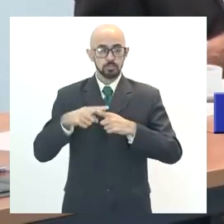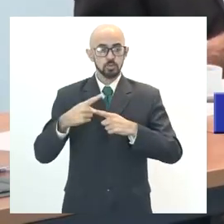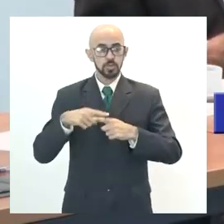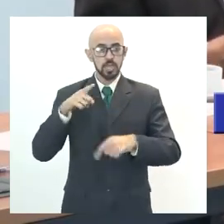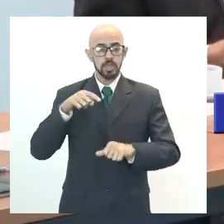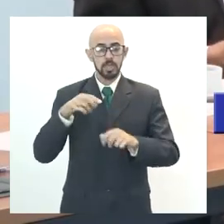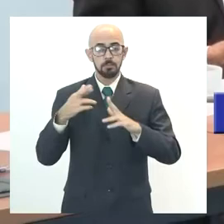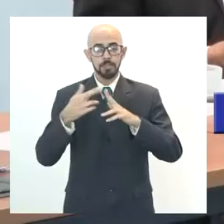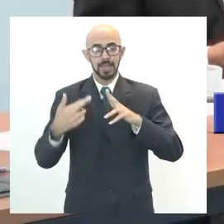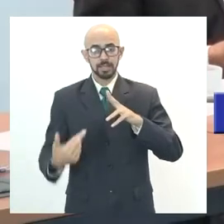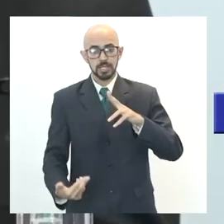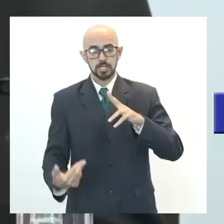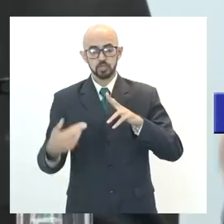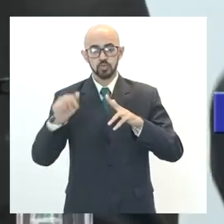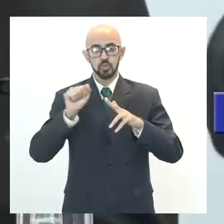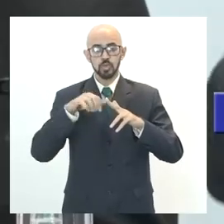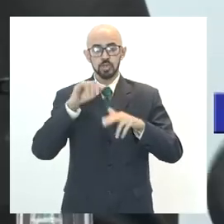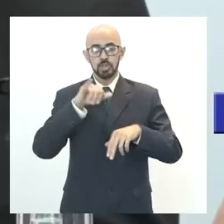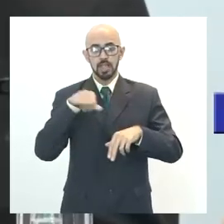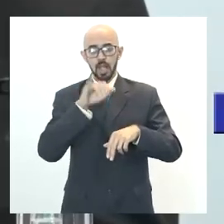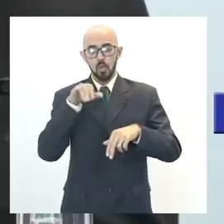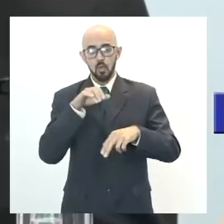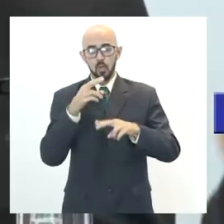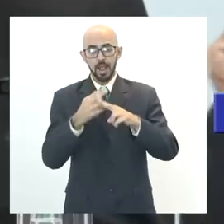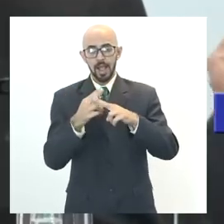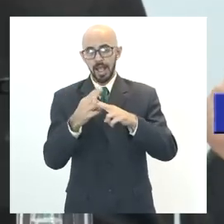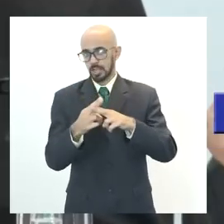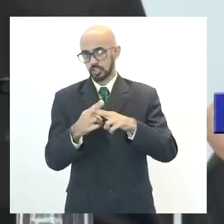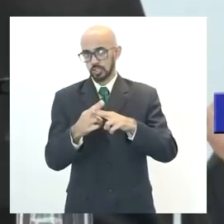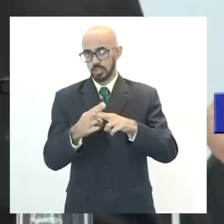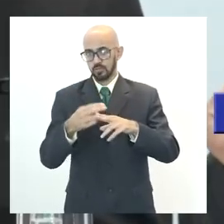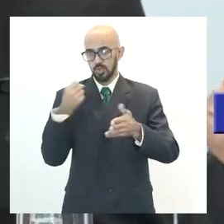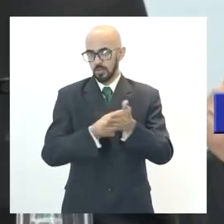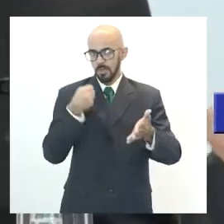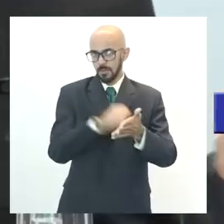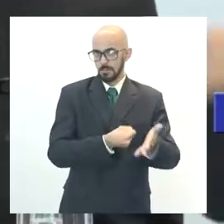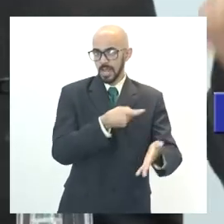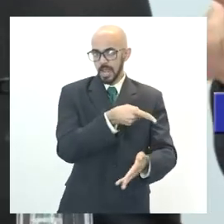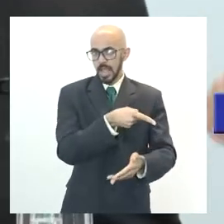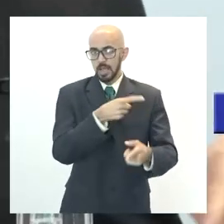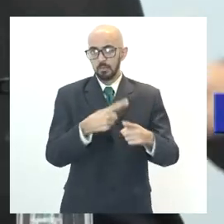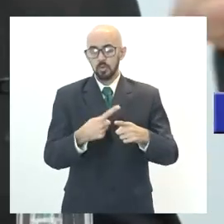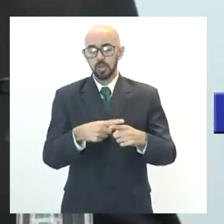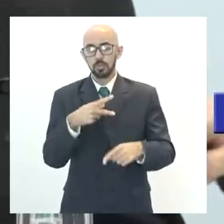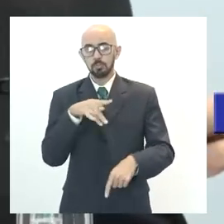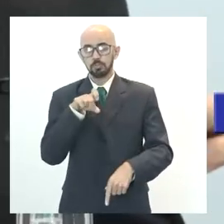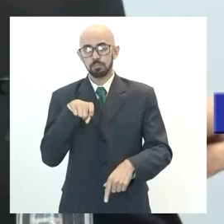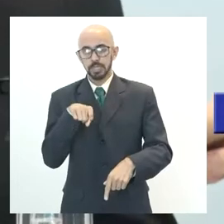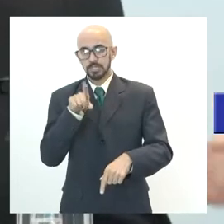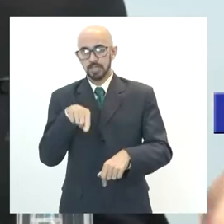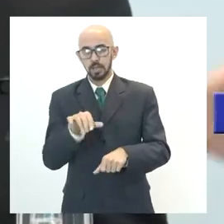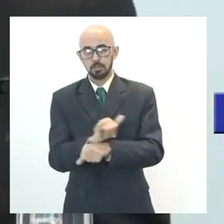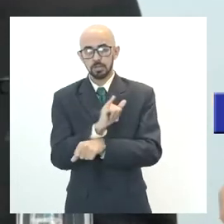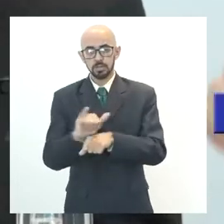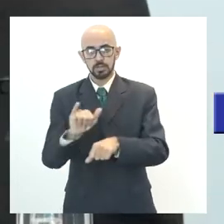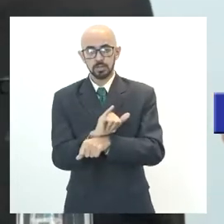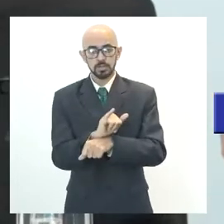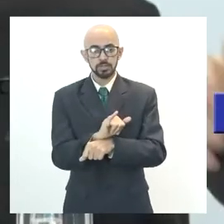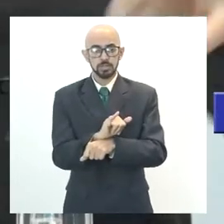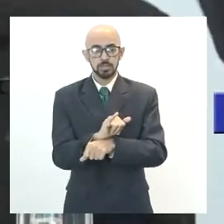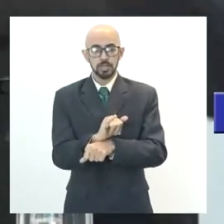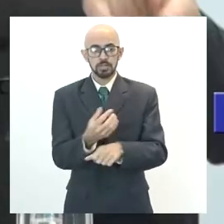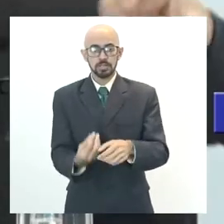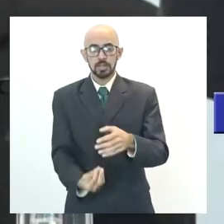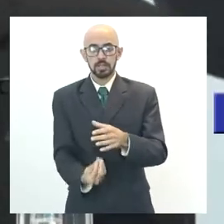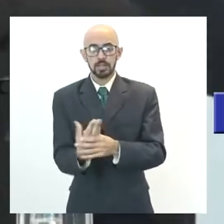Bradesco Itaú Banco do Brasil Caixa Econômica foi para paulada porque na realidade o pixar é um instrumento que era para ser